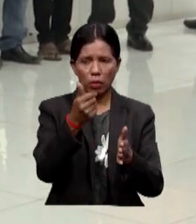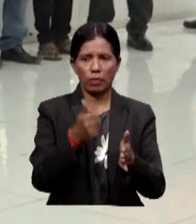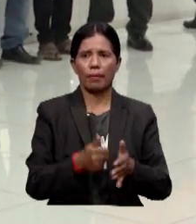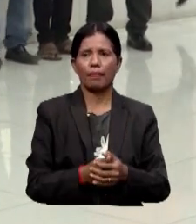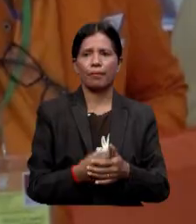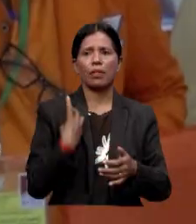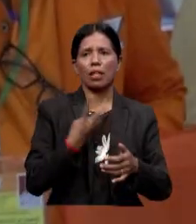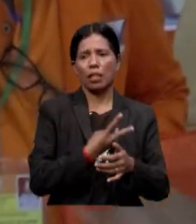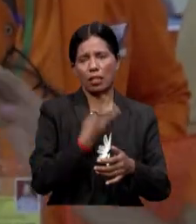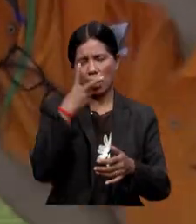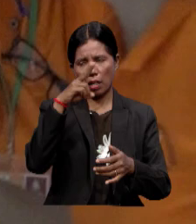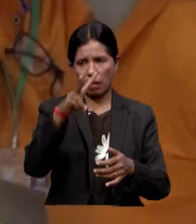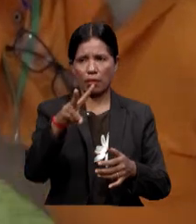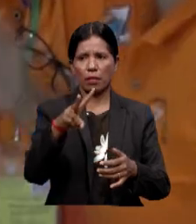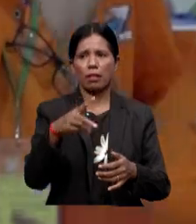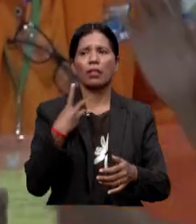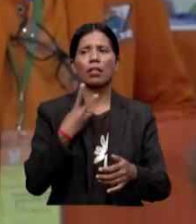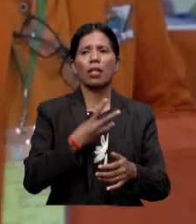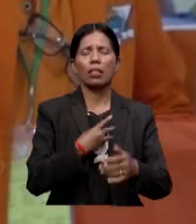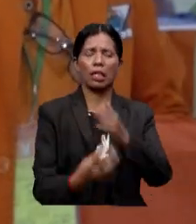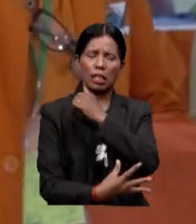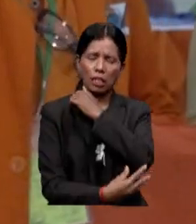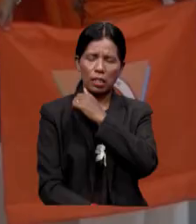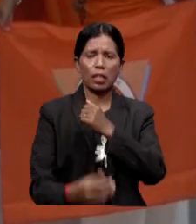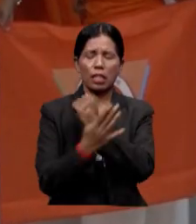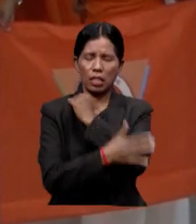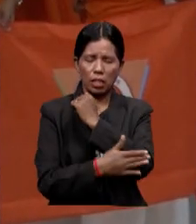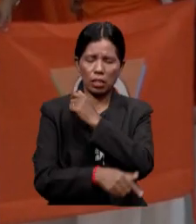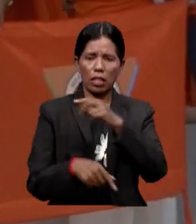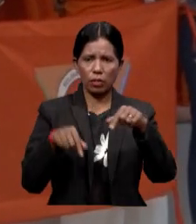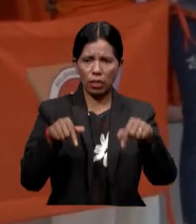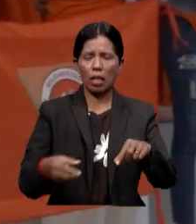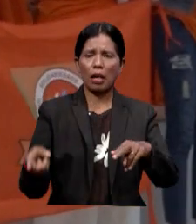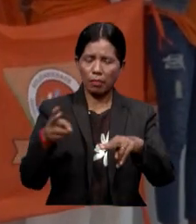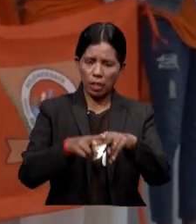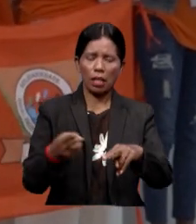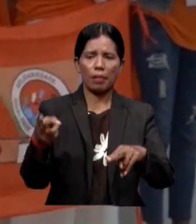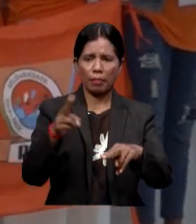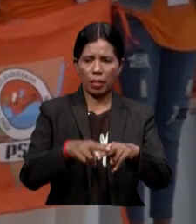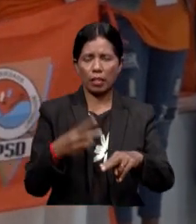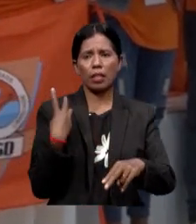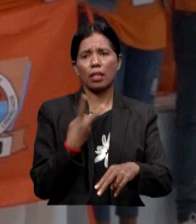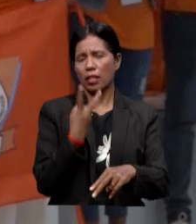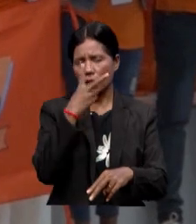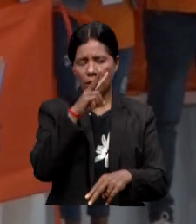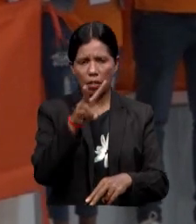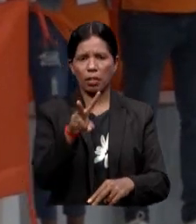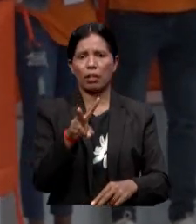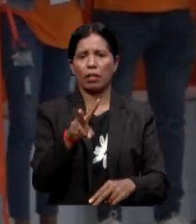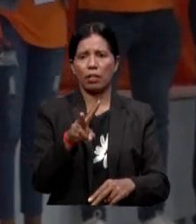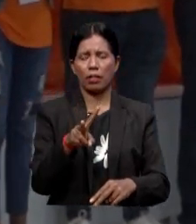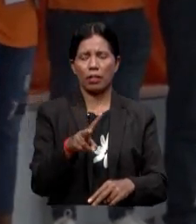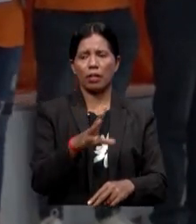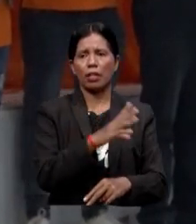E tahare kata que tenha que aqui arrailaram né aumenta uma casa na. E tahare kata que